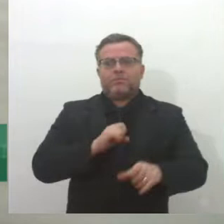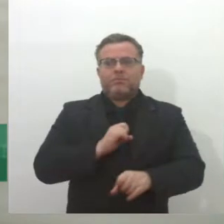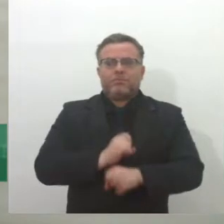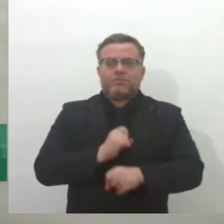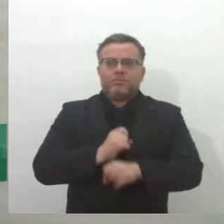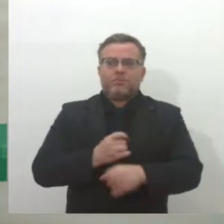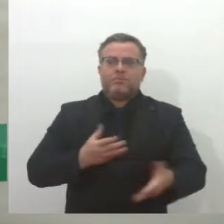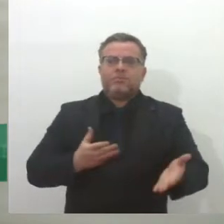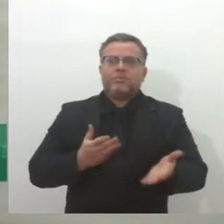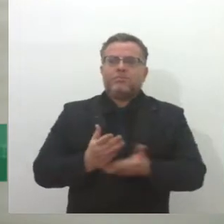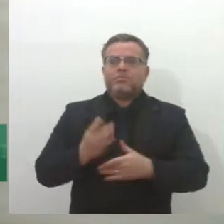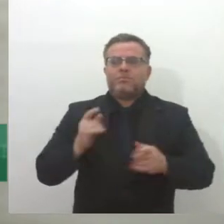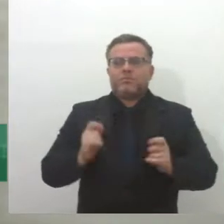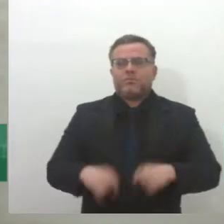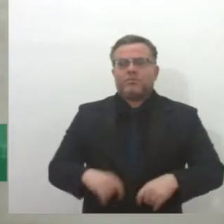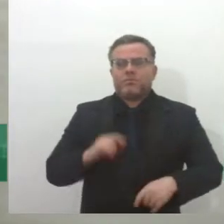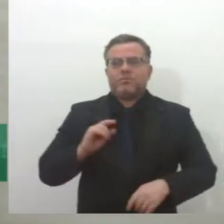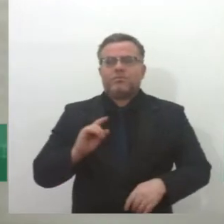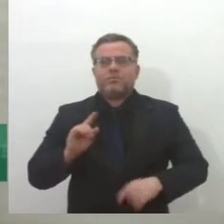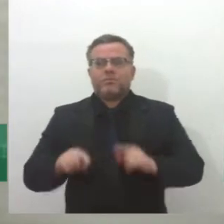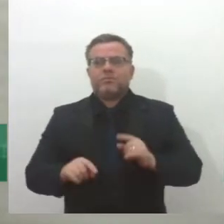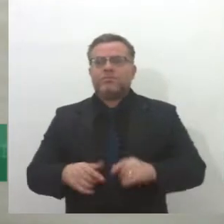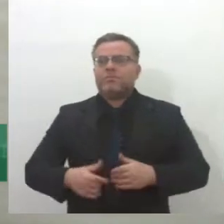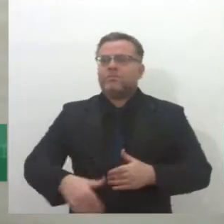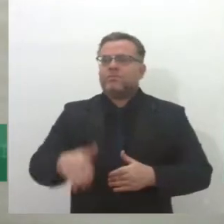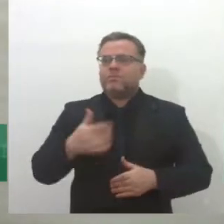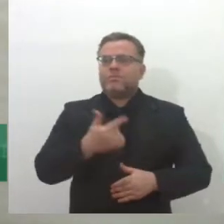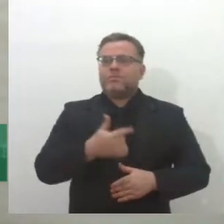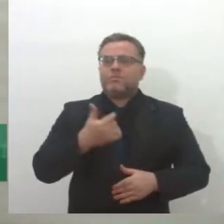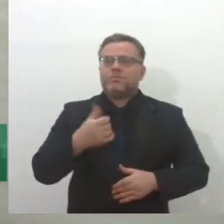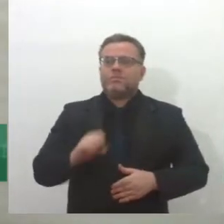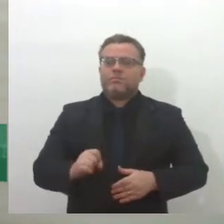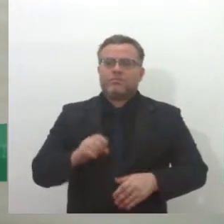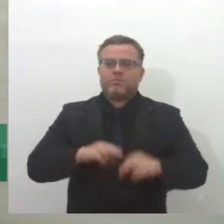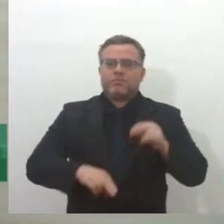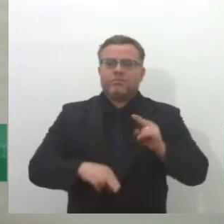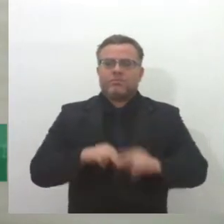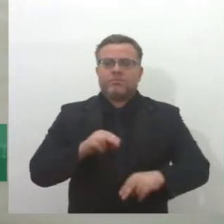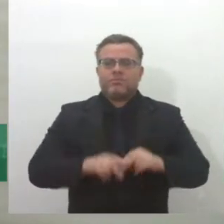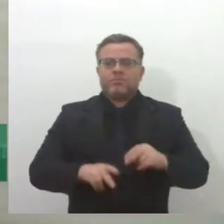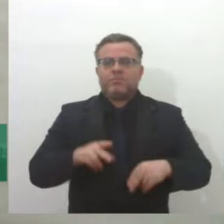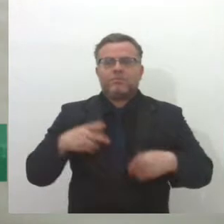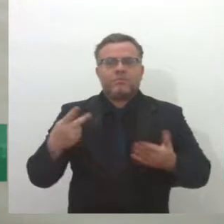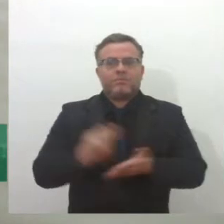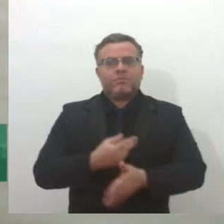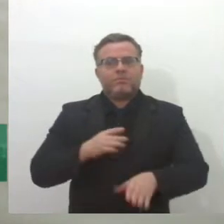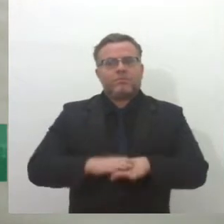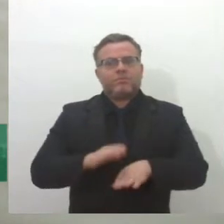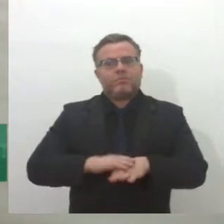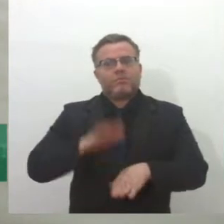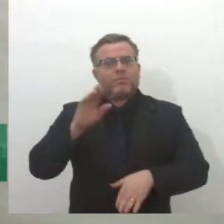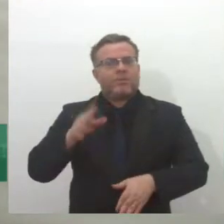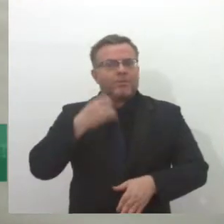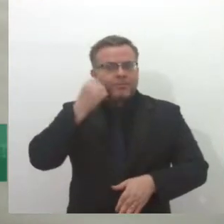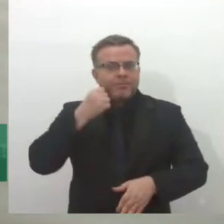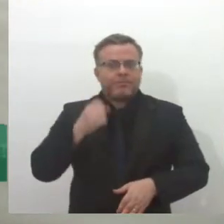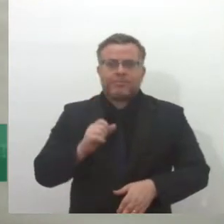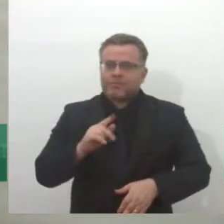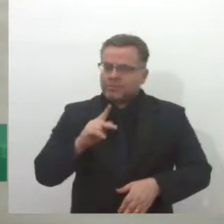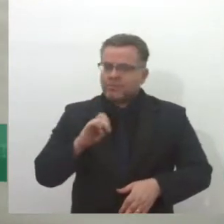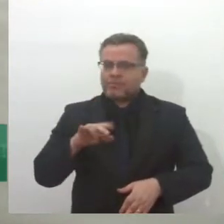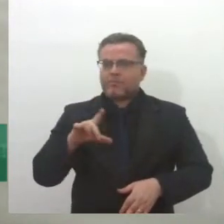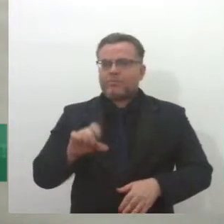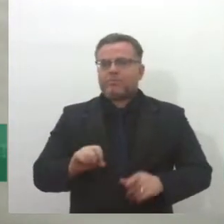que deve ocorrer até o dia 28 de junho. De autoria do senador Fábio Garcia, o projeto determina